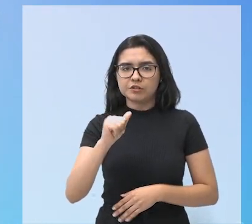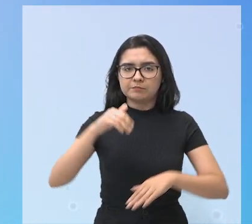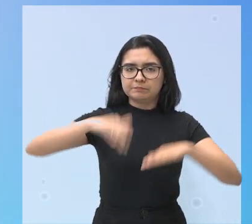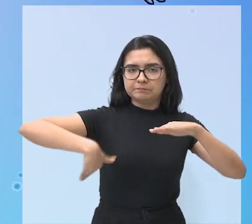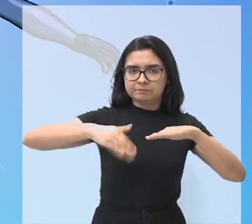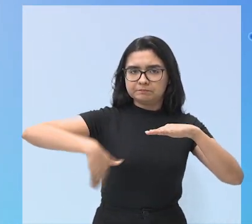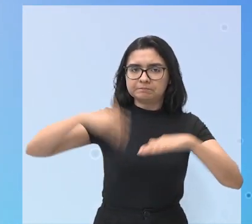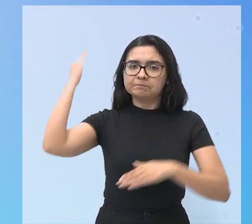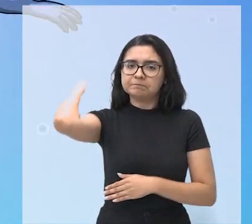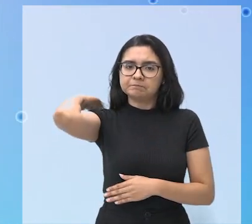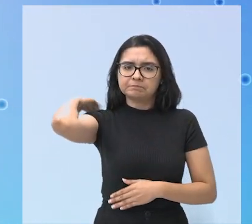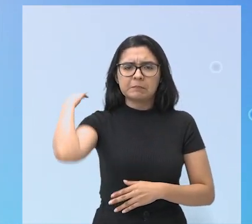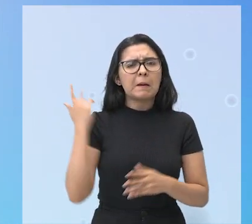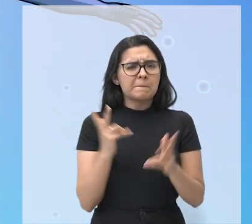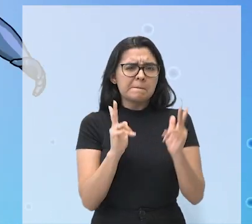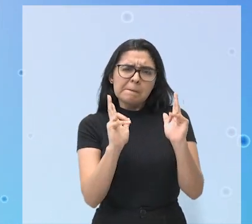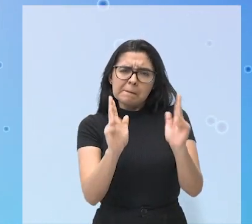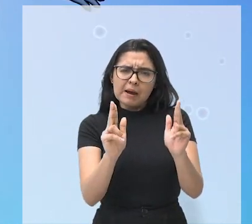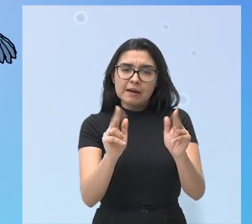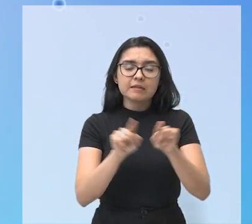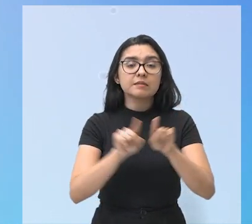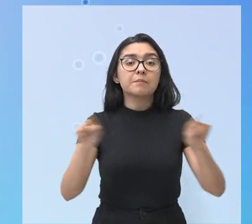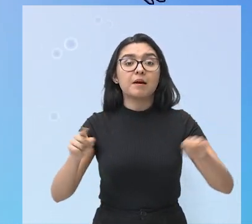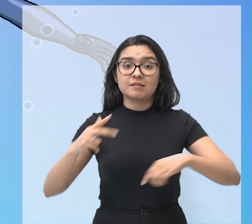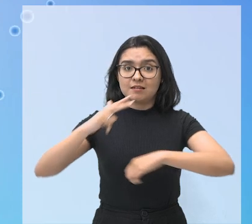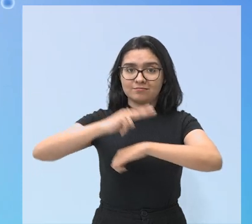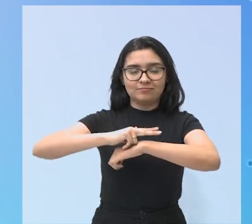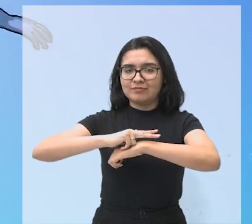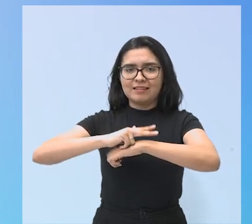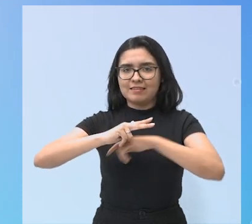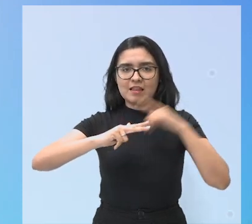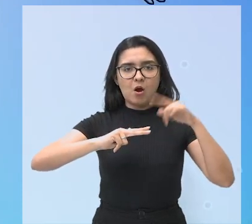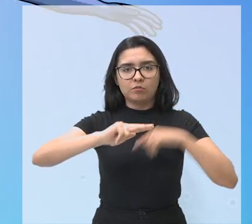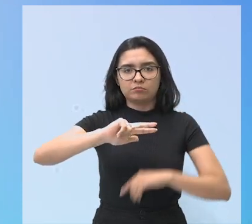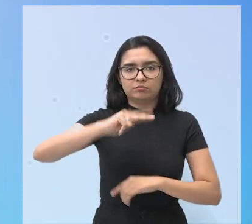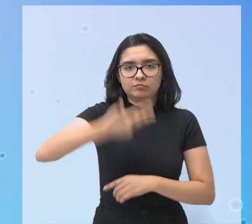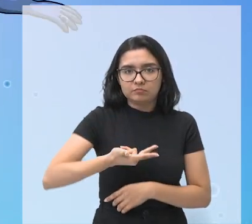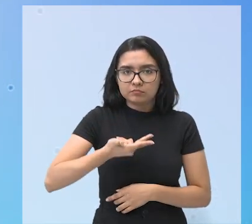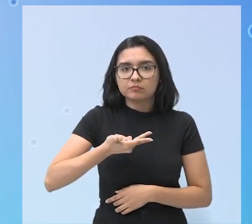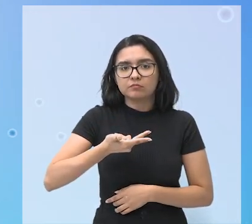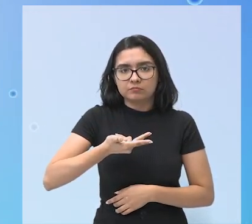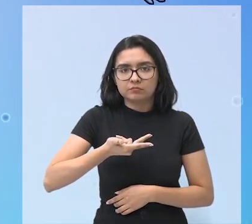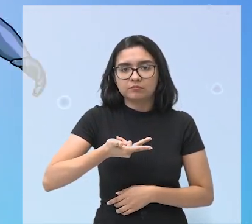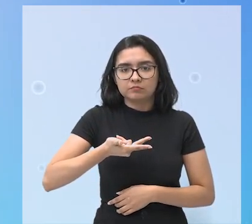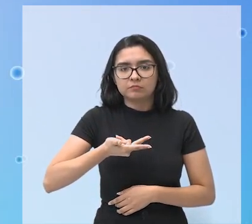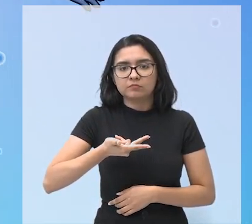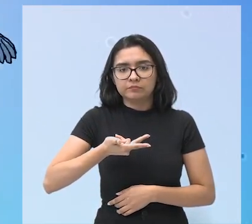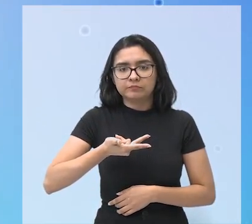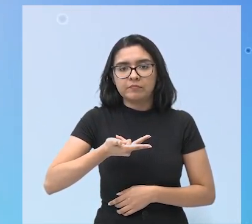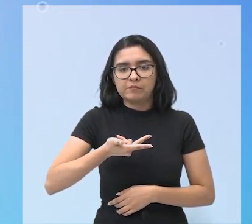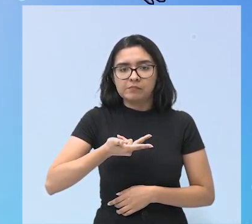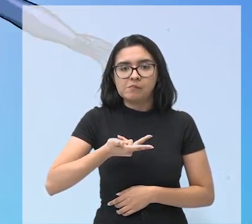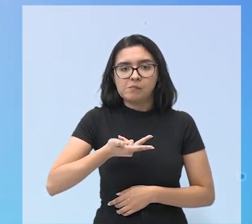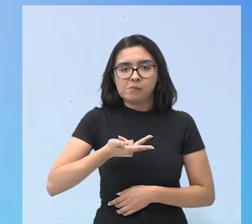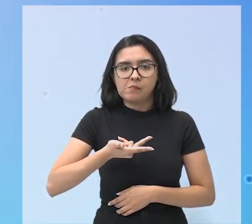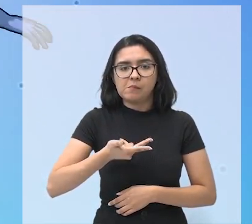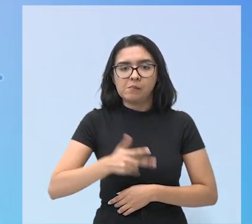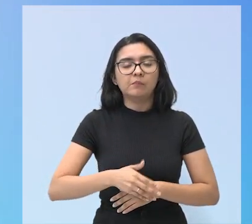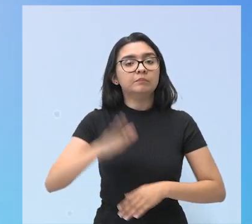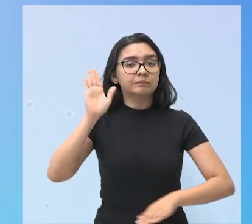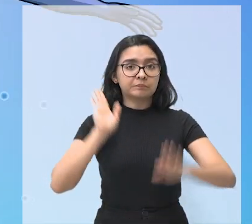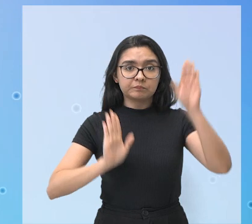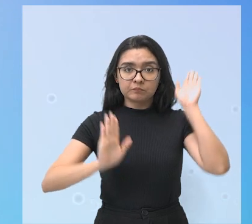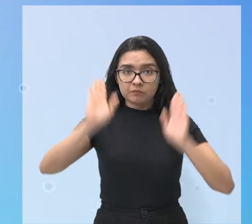crawl. Observem. Só que ao invés de você estar em decúbito ventral, você está em decúbito dorsal, ou